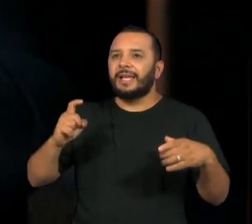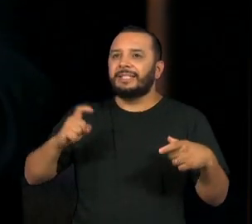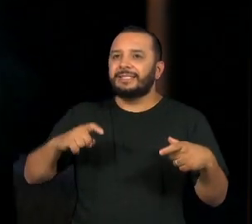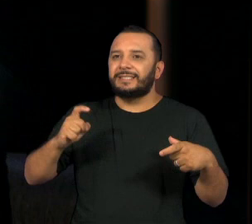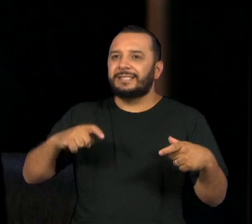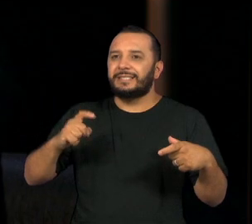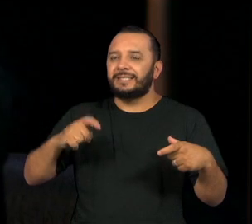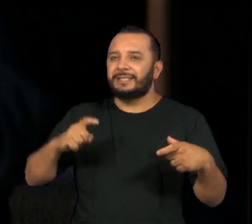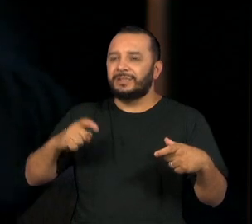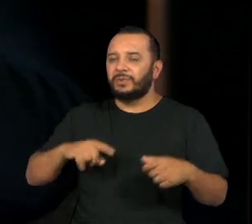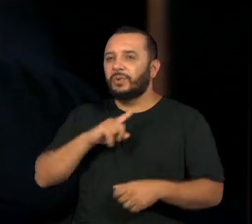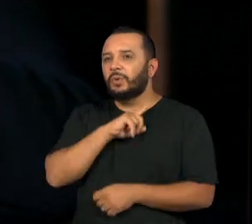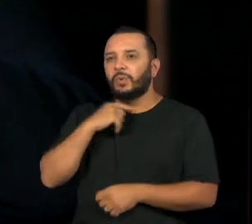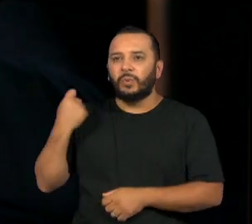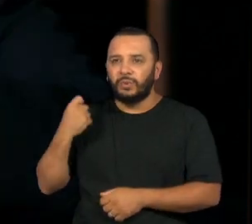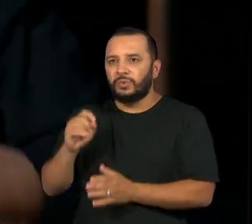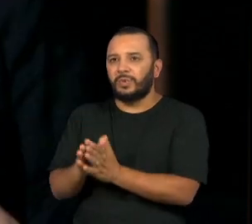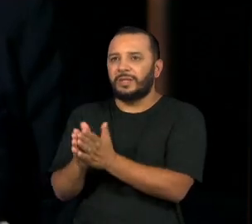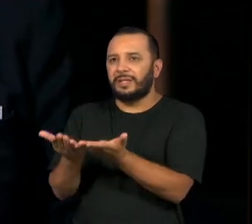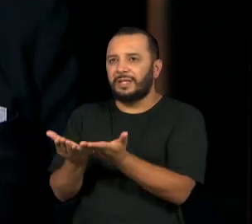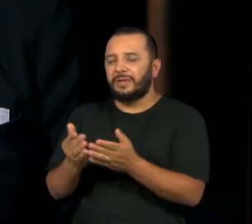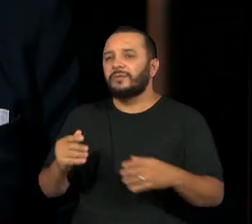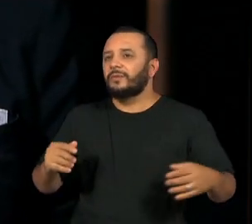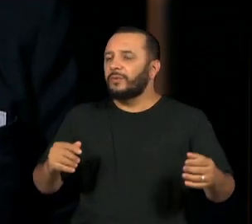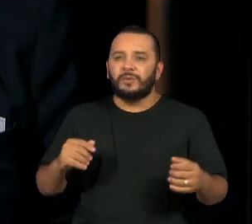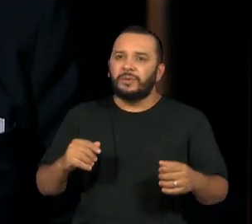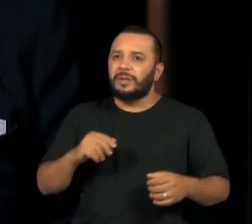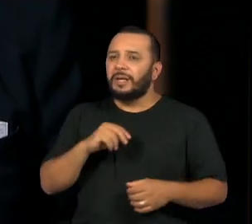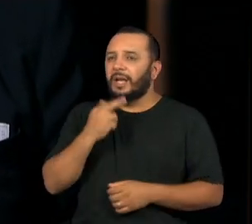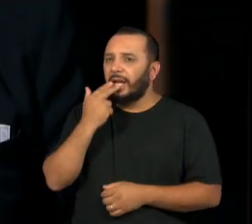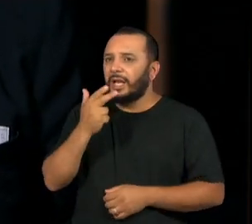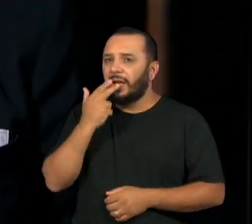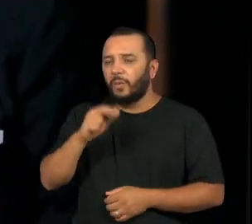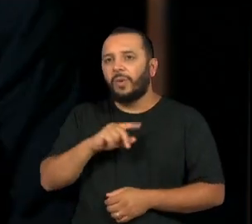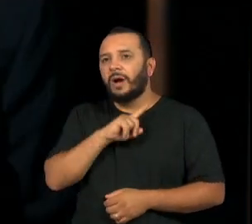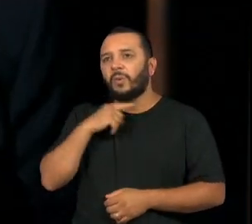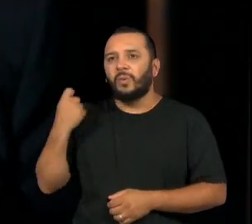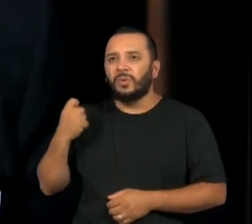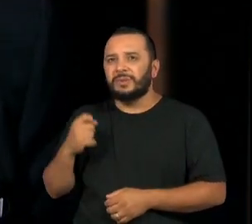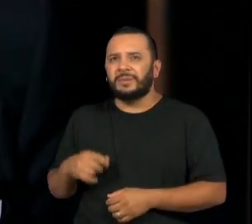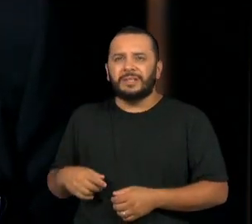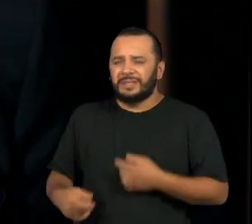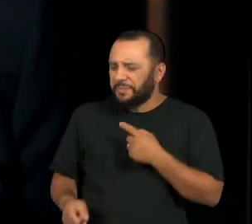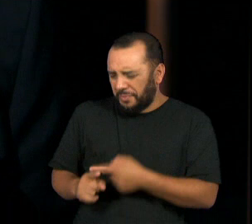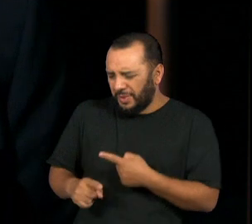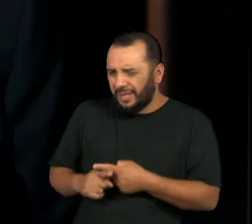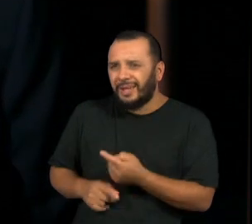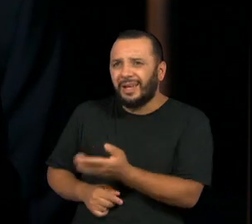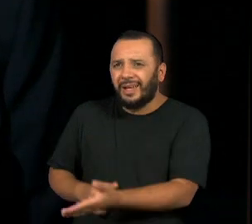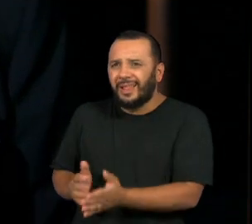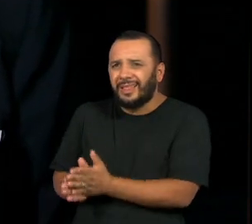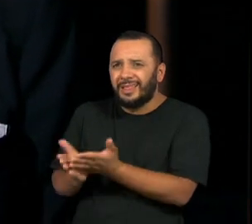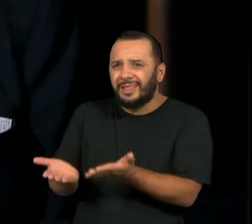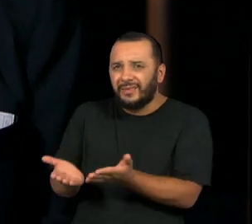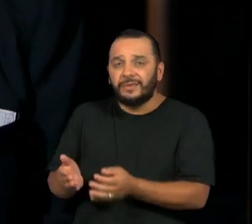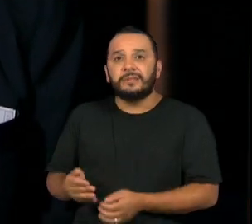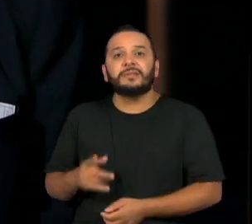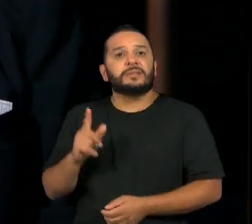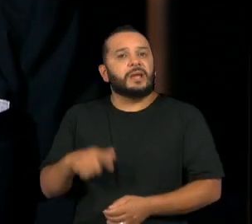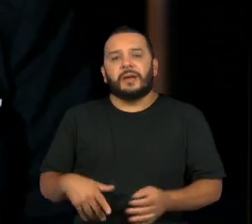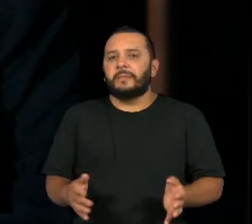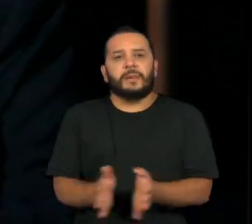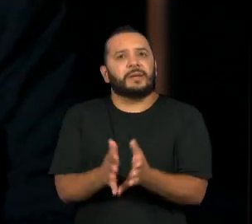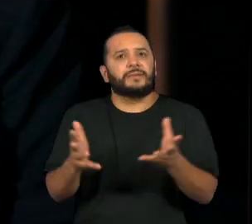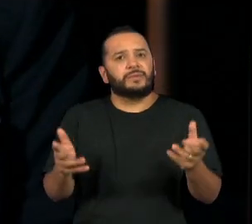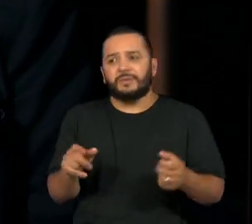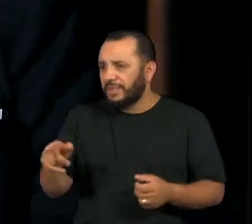vários livros em russo. A minha mãe falou, mas Antônio, para que esses livros? São maravilhosos. Mas